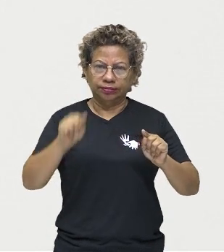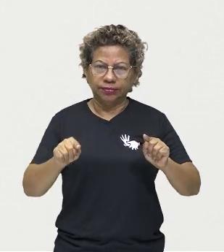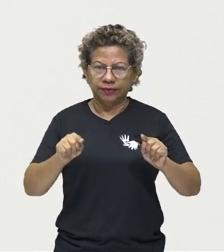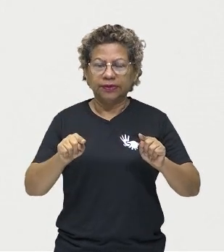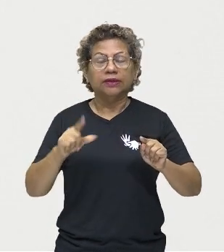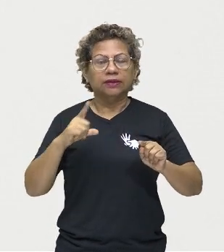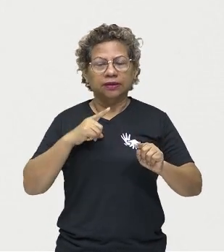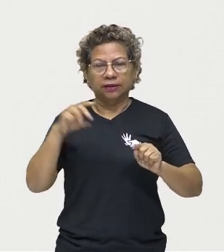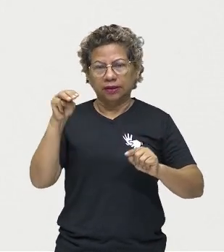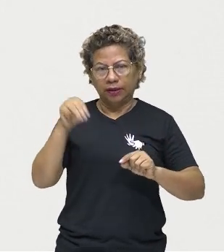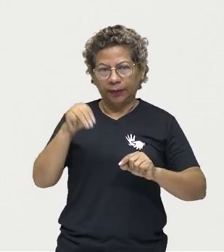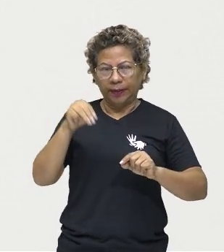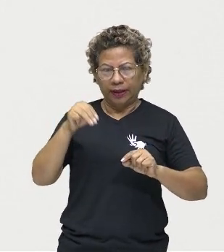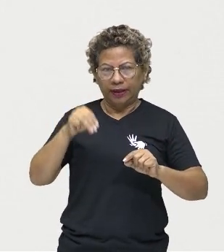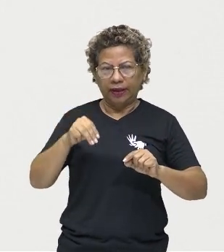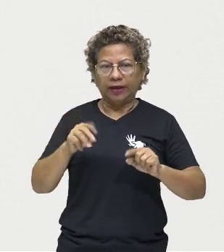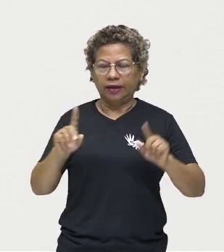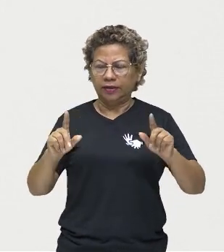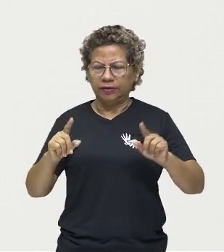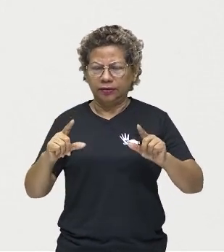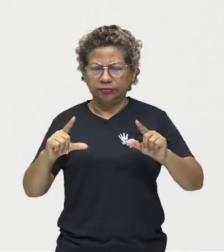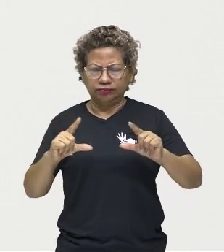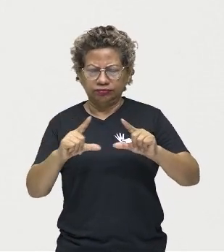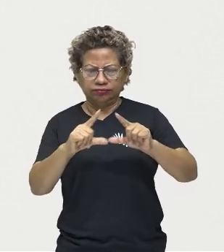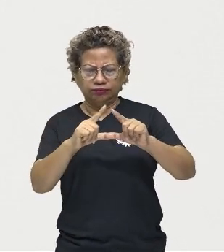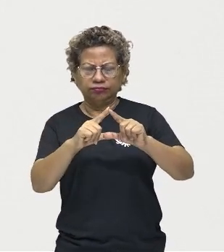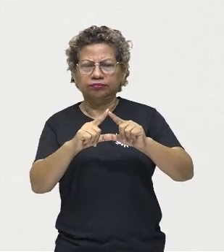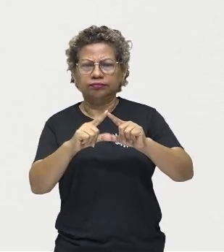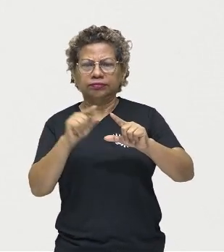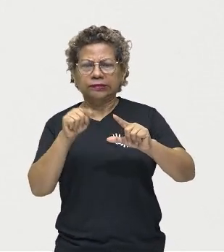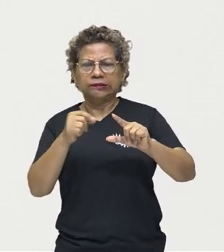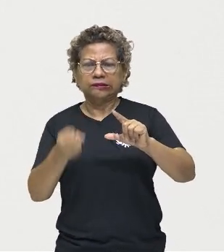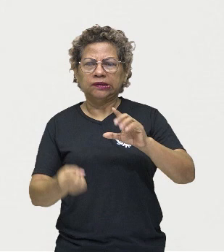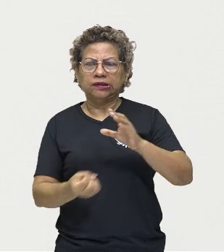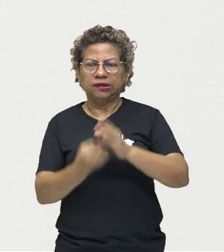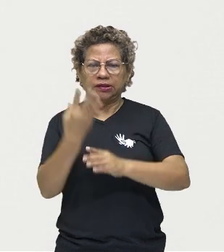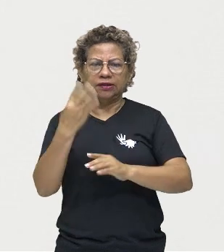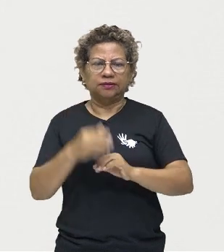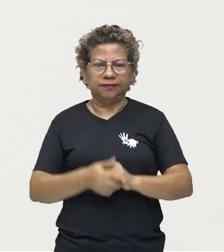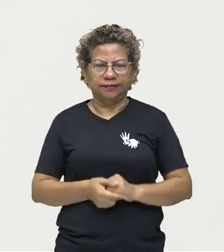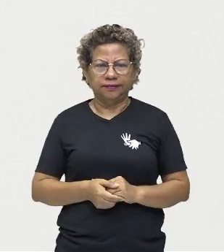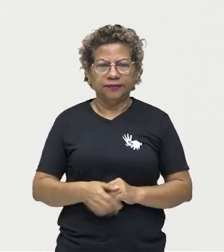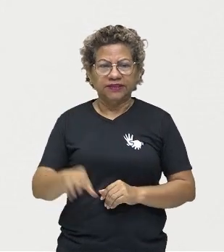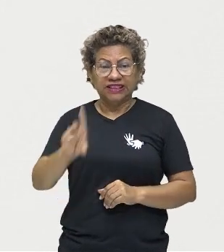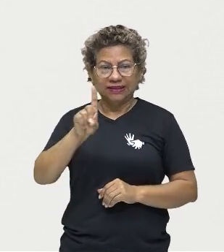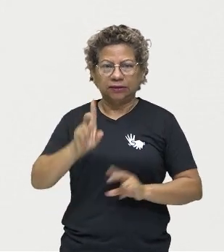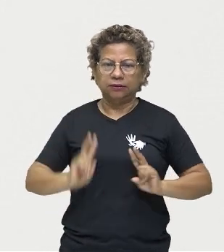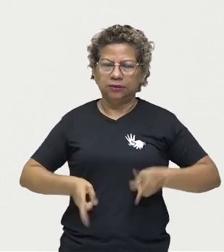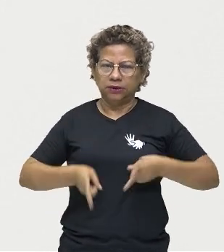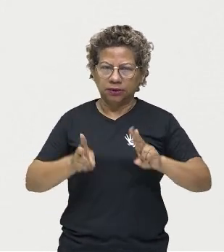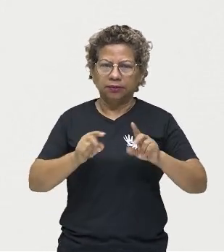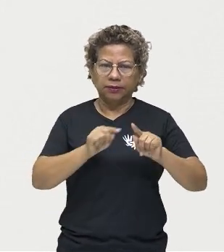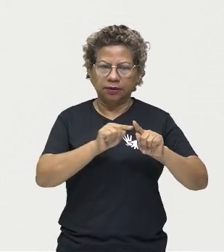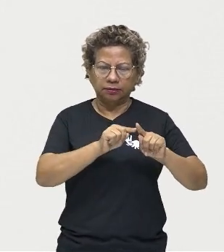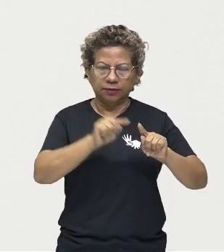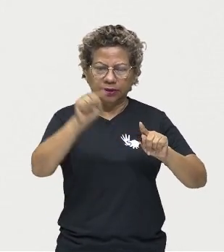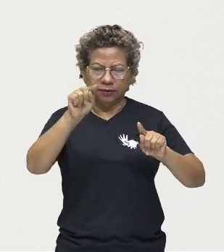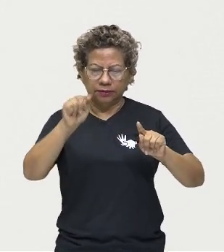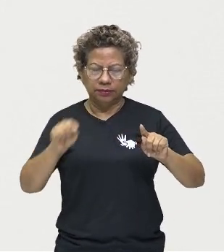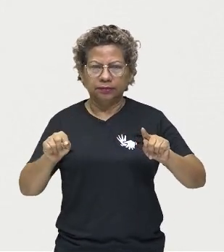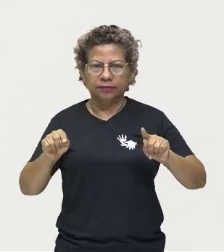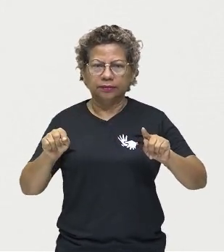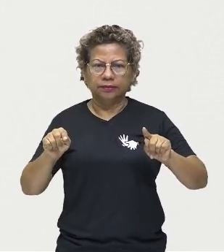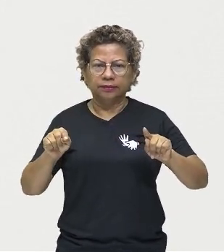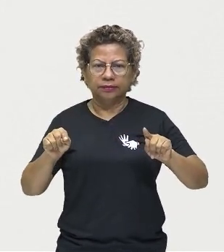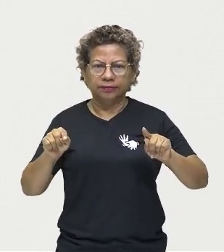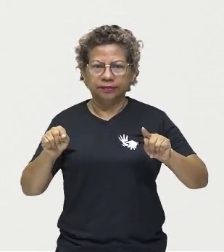médio do lado de um triângulo e forma um ângulo reto com este. Letra D. Segmento de reta que une o ponto médio de